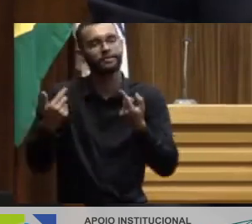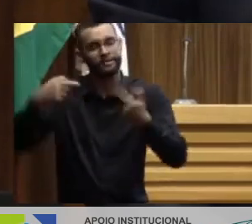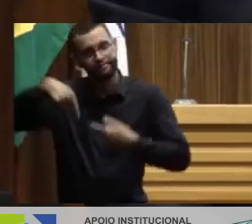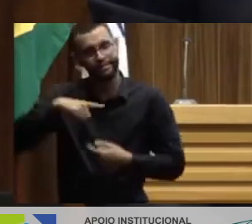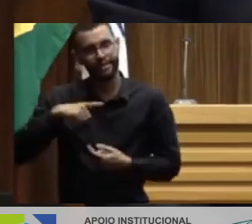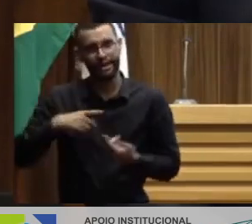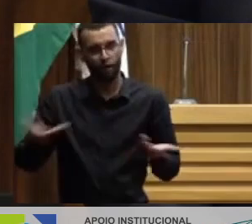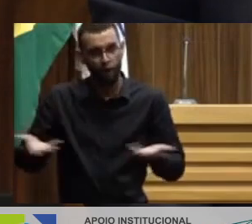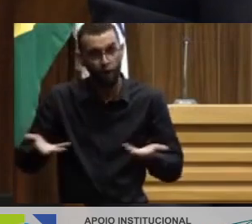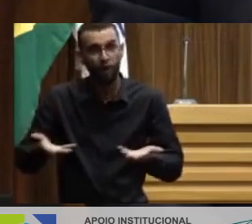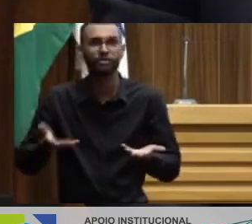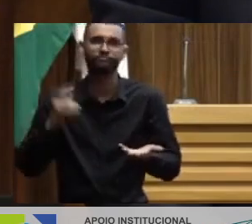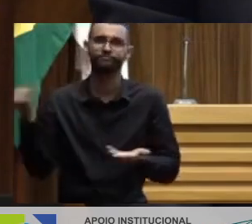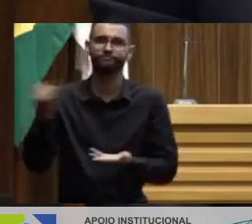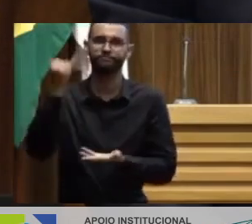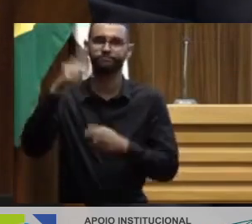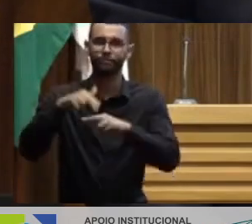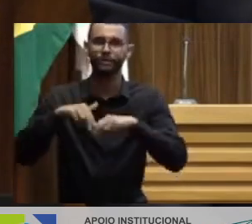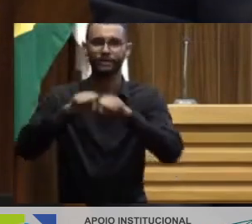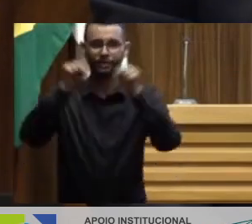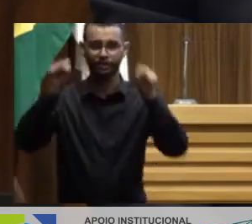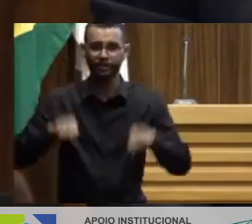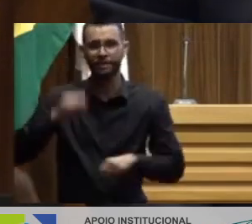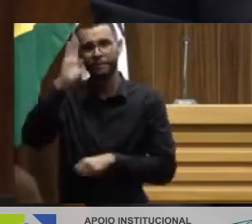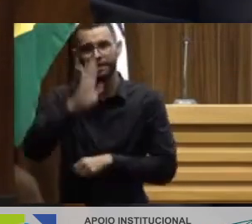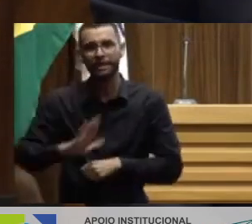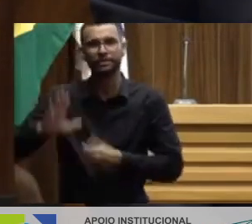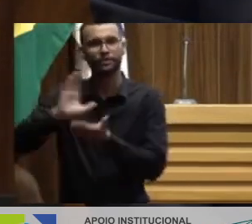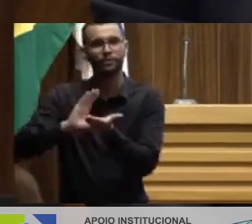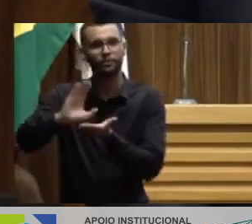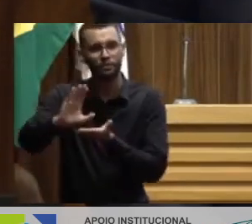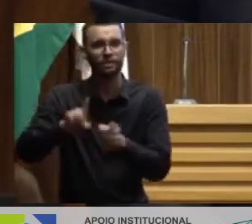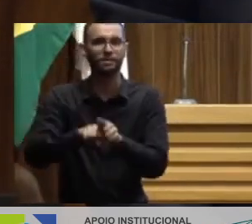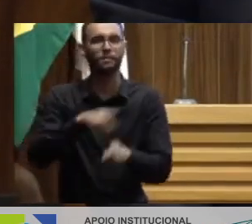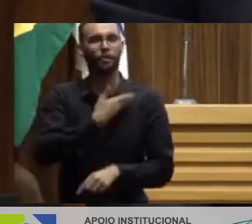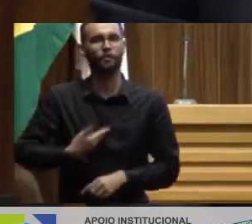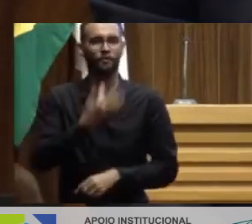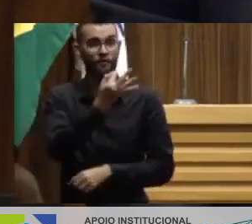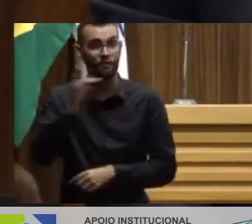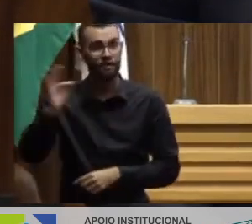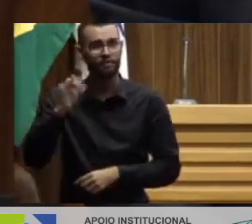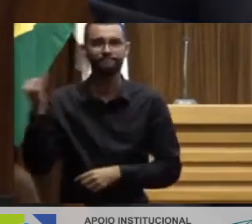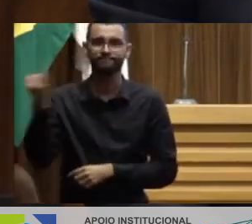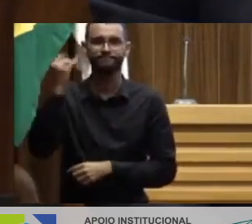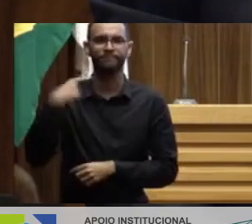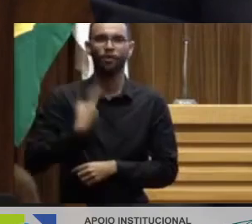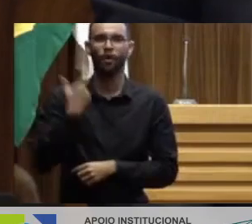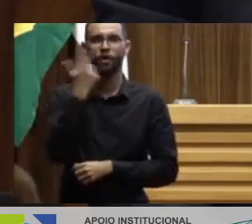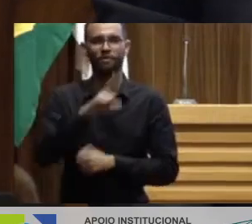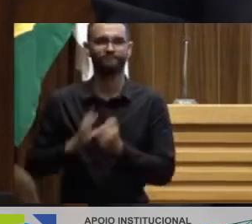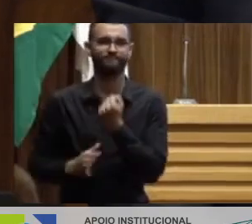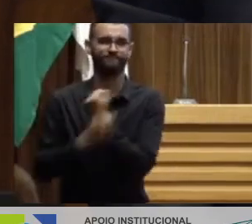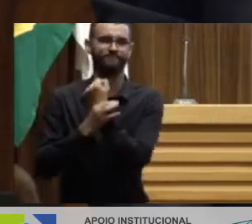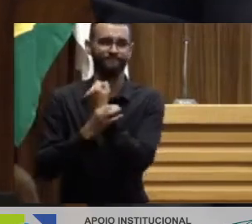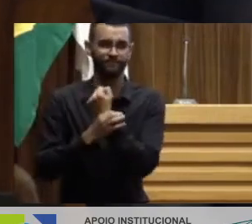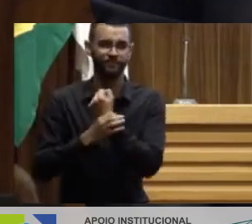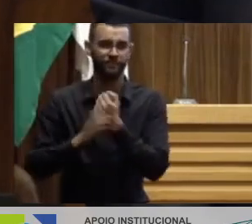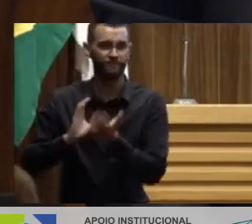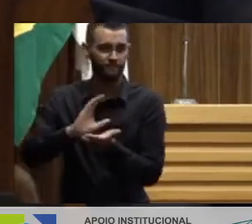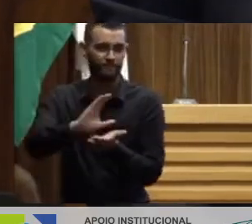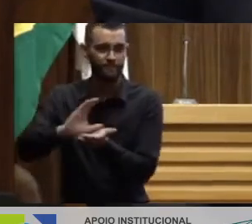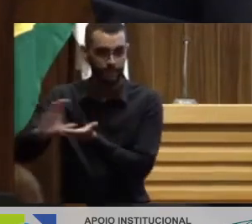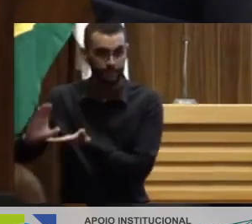do Sistema Nacional de Fomento e do governo federal também é imprescindível para que a gente garanta financiamento. Mas eu acredito